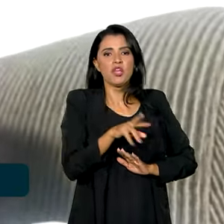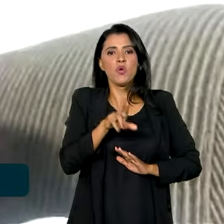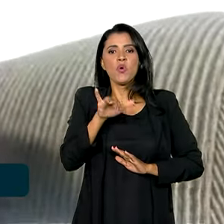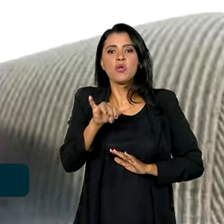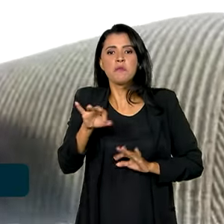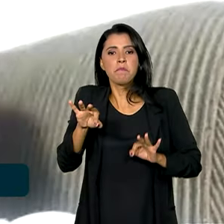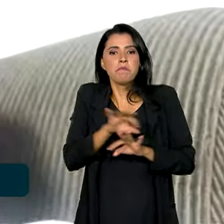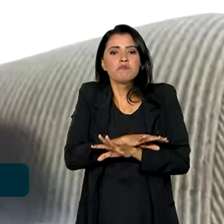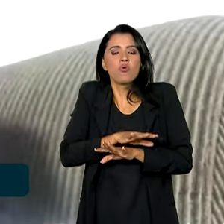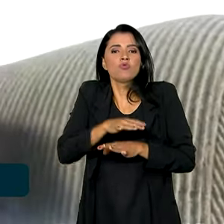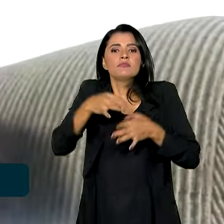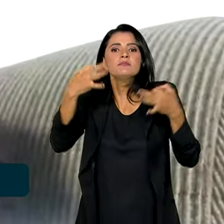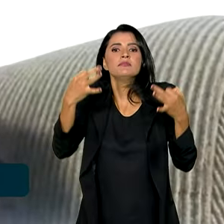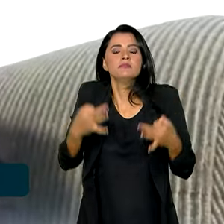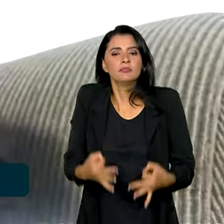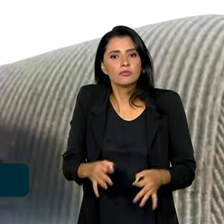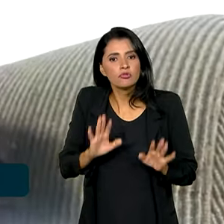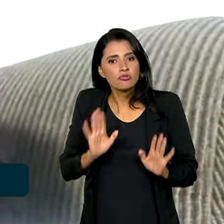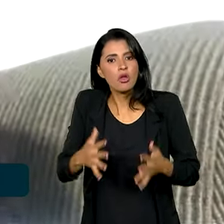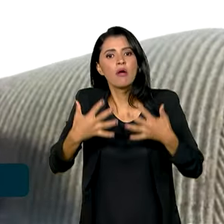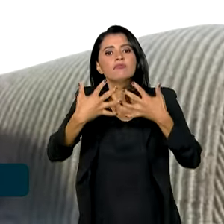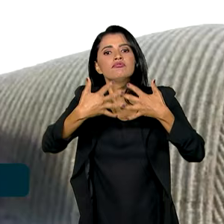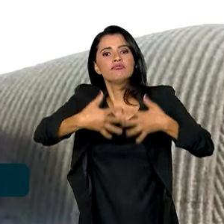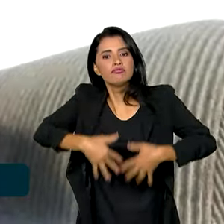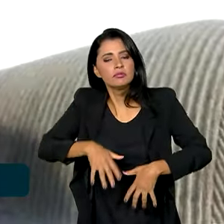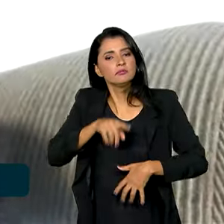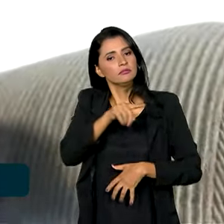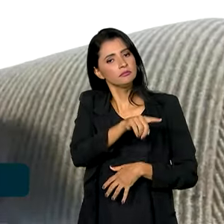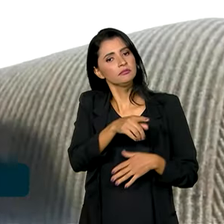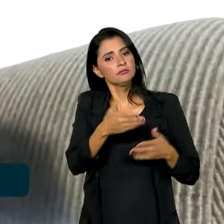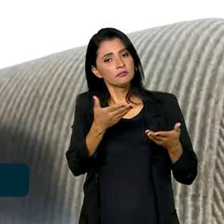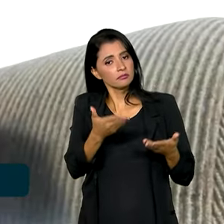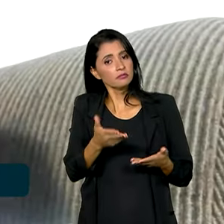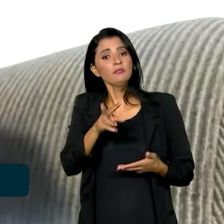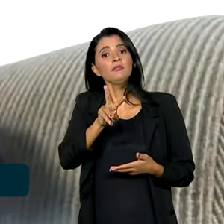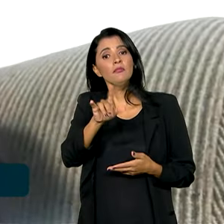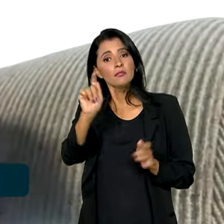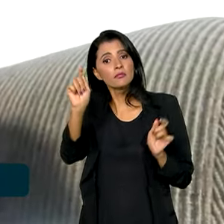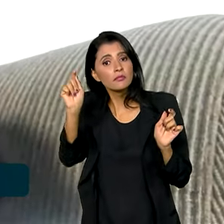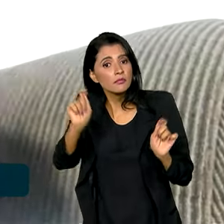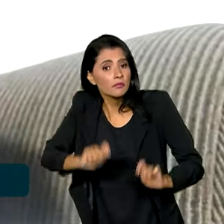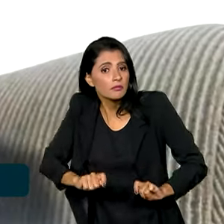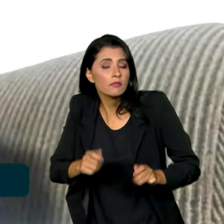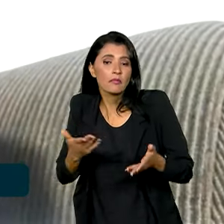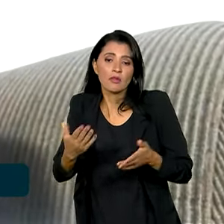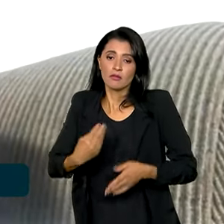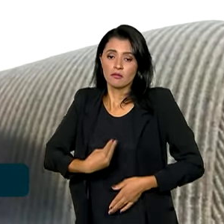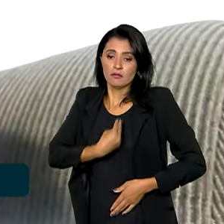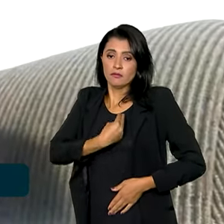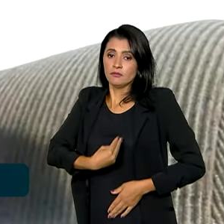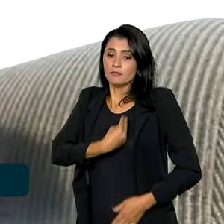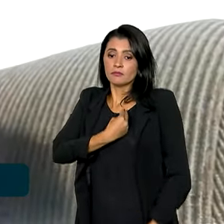está funcionando e você vai poder viver